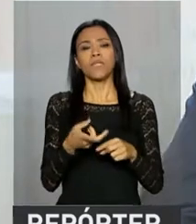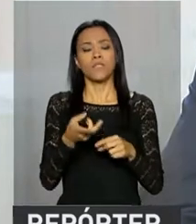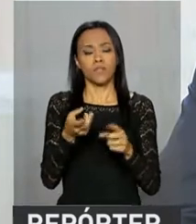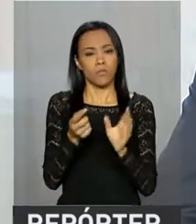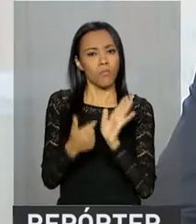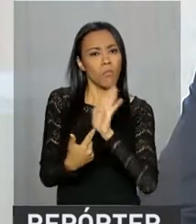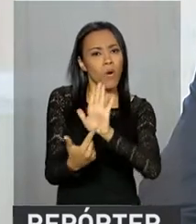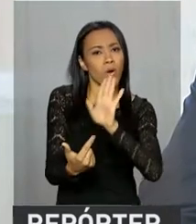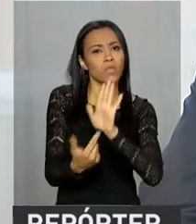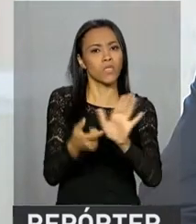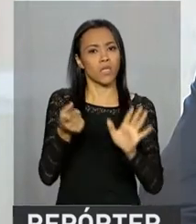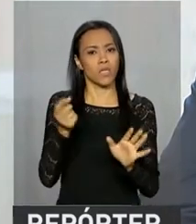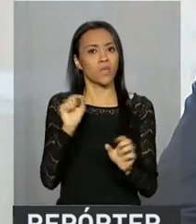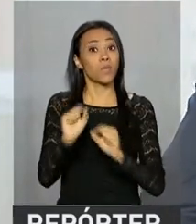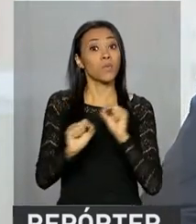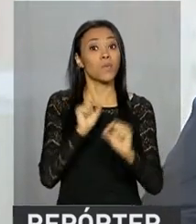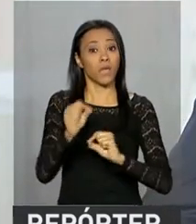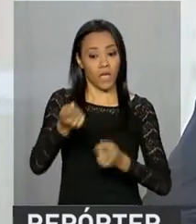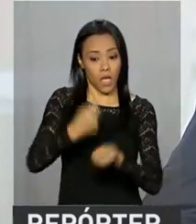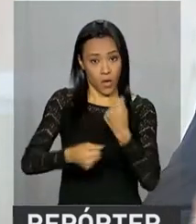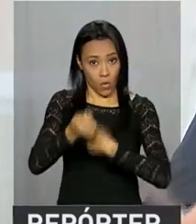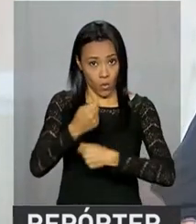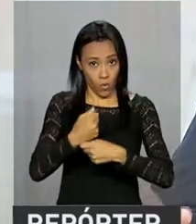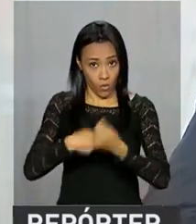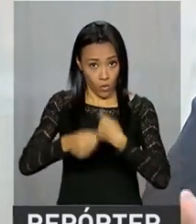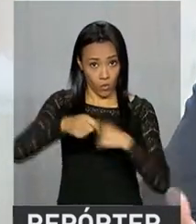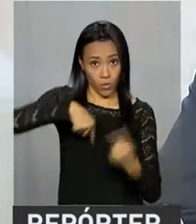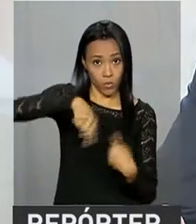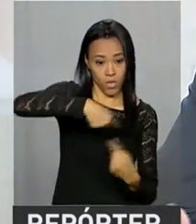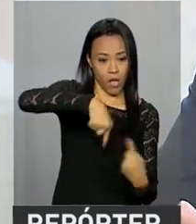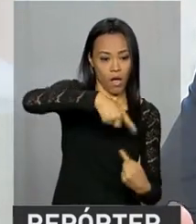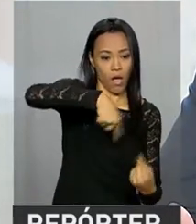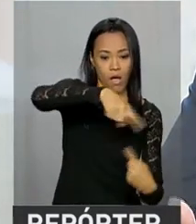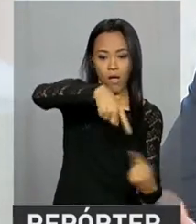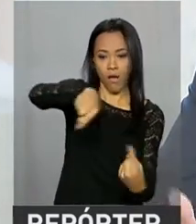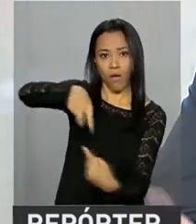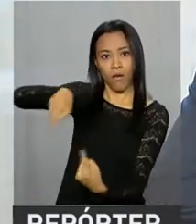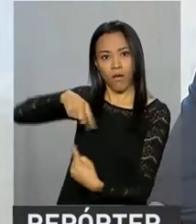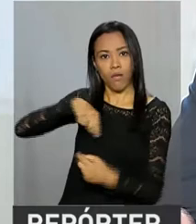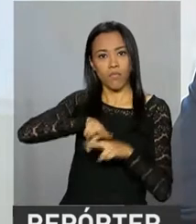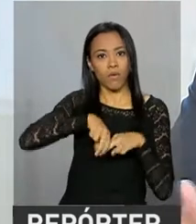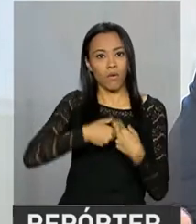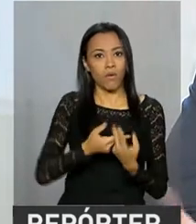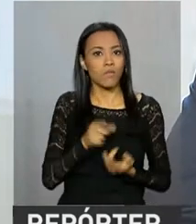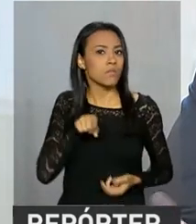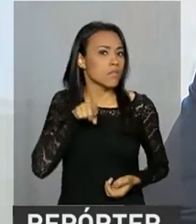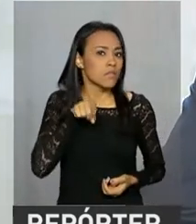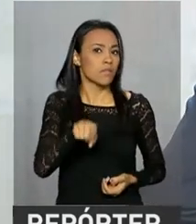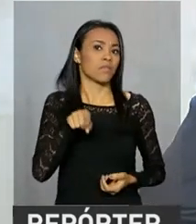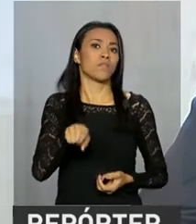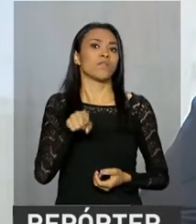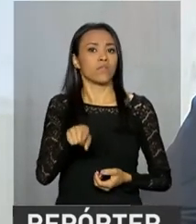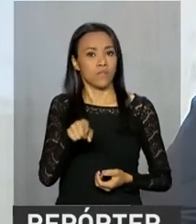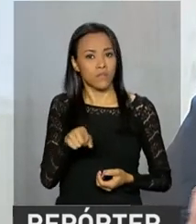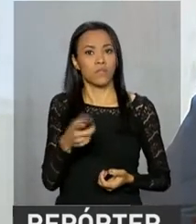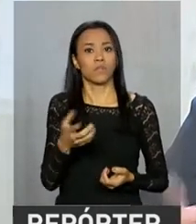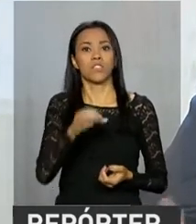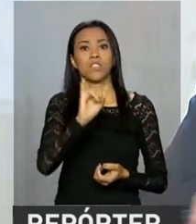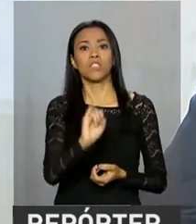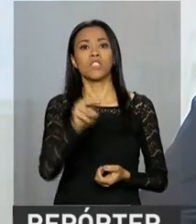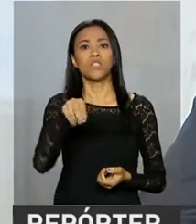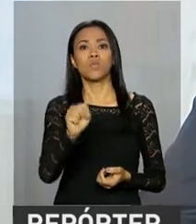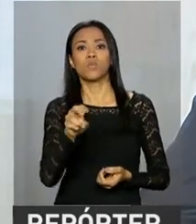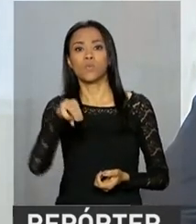um reaquecimento da economia dada é essa natureza principal de insumos de